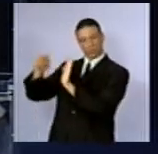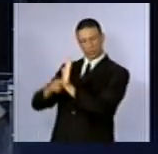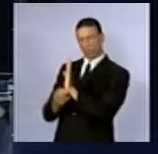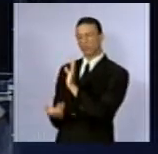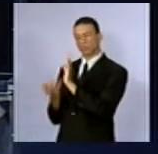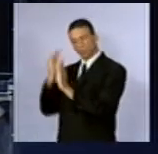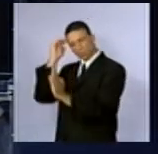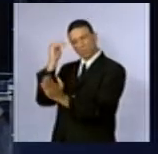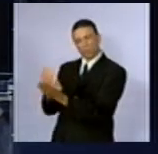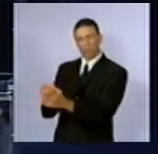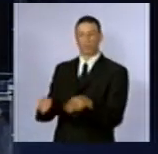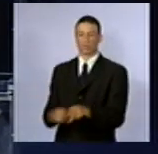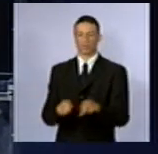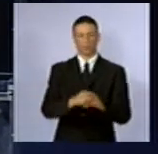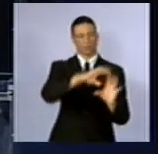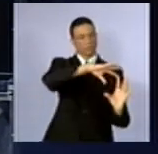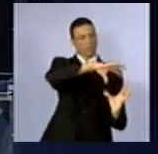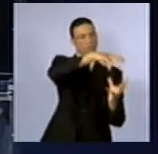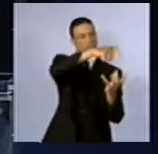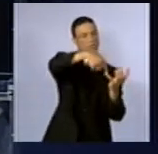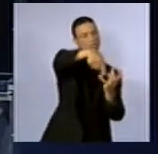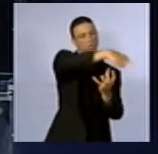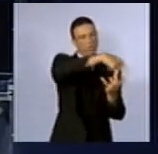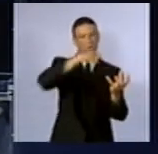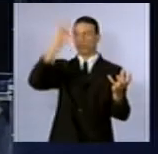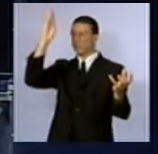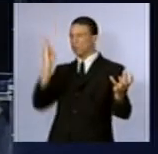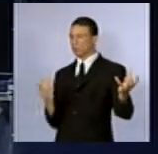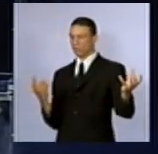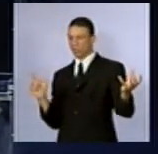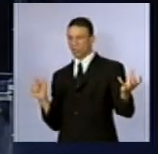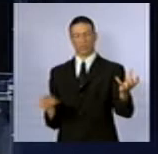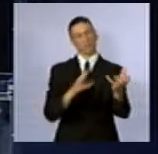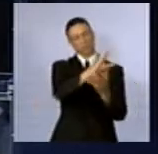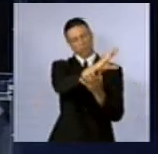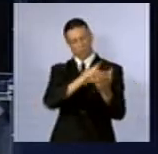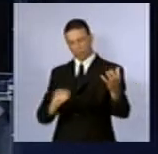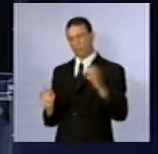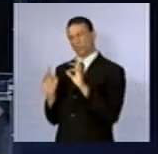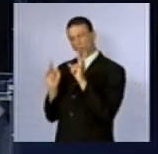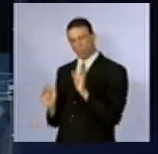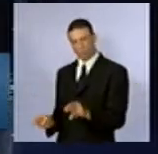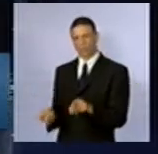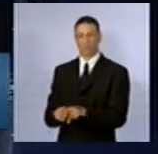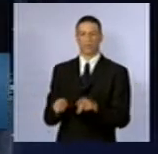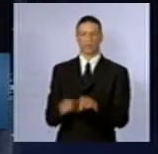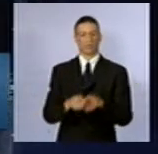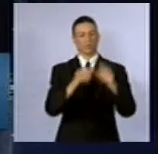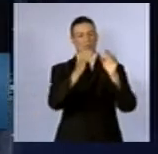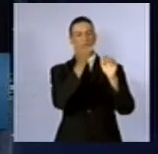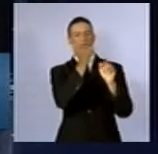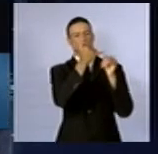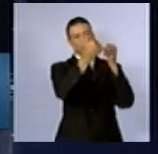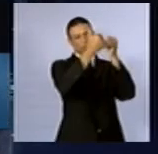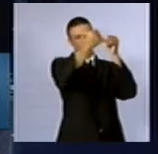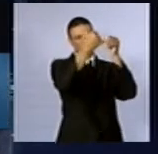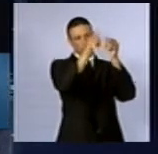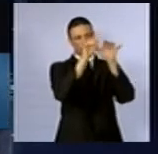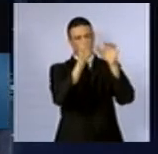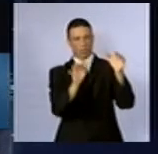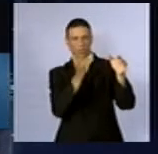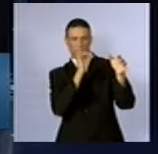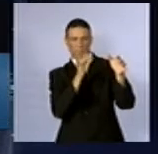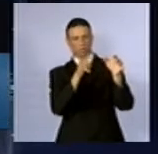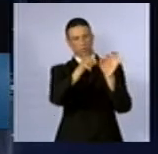também normas até internacionais, quando elas não existiam no Brasil. Mas essas duas linhas, na verdade, foram colocadas aí muito mais porque elas não sofreram